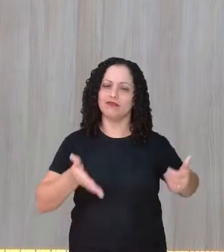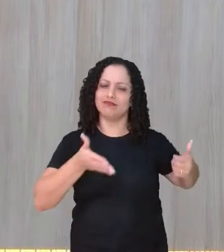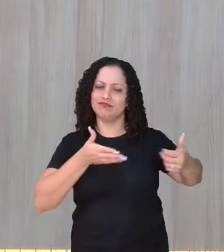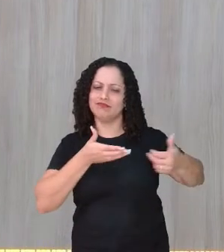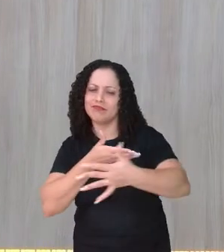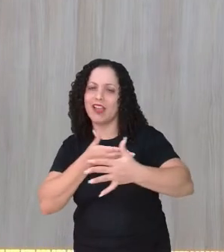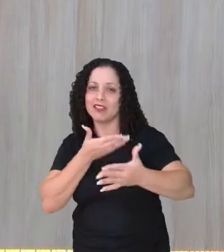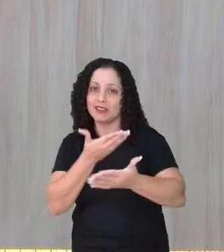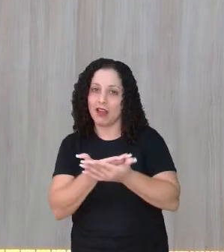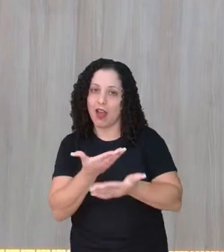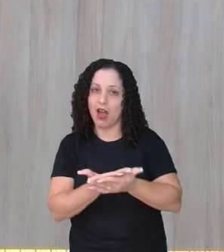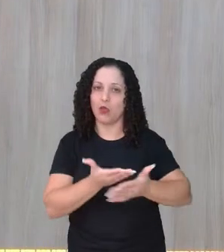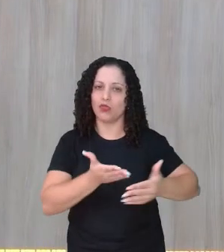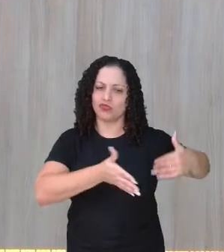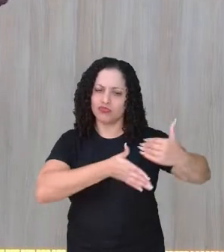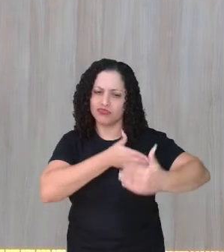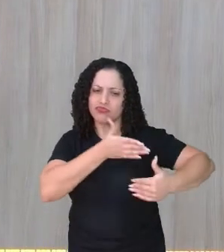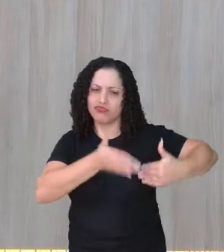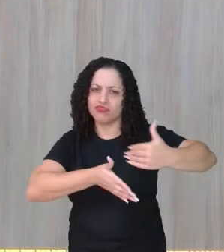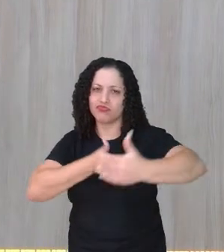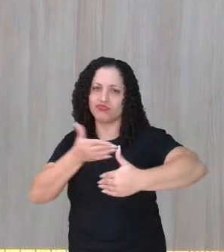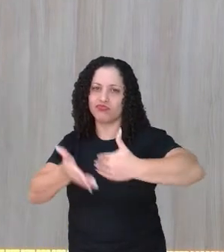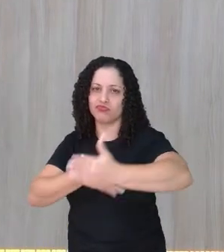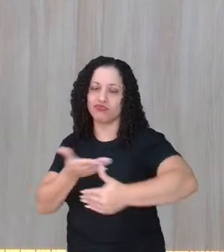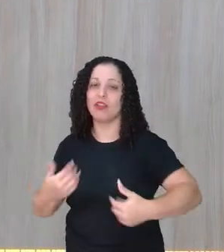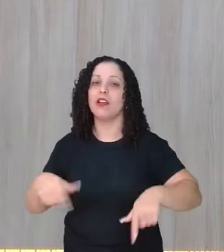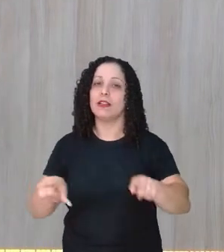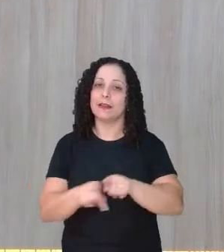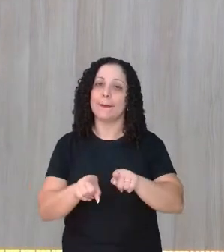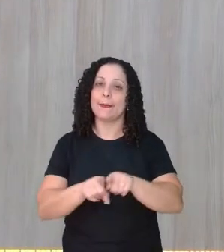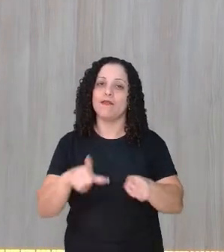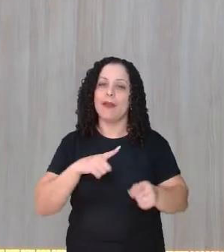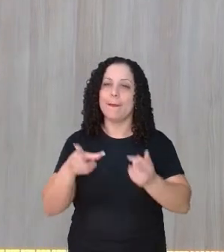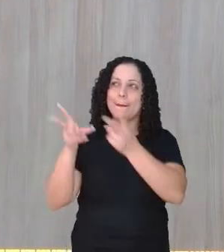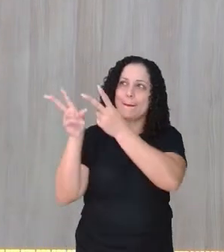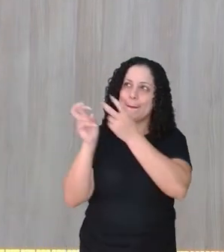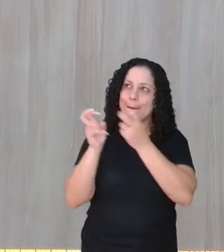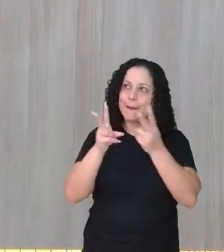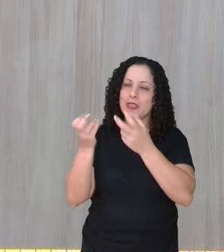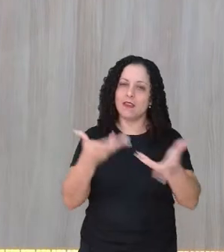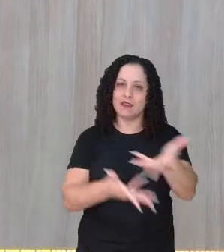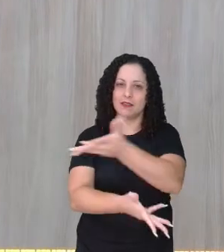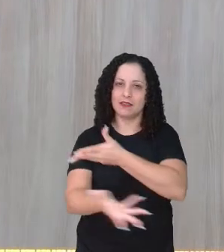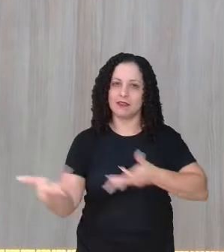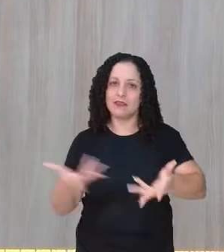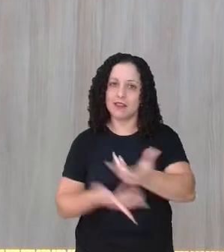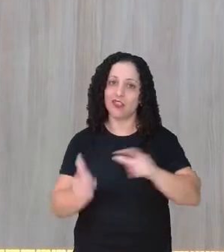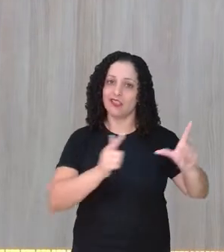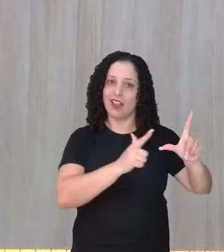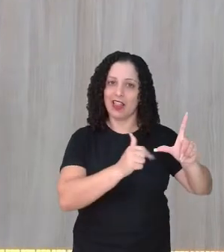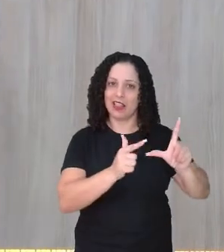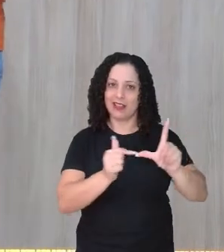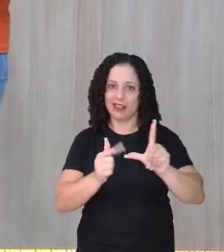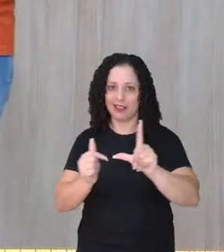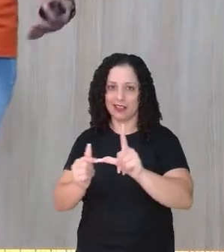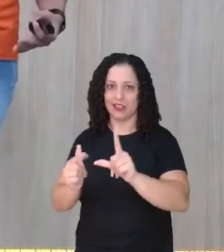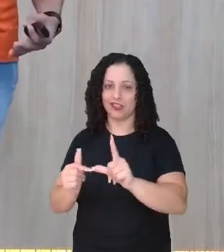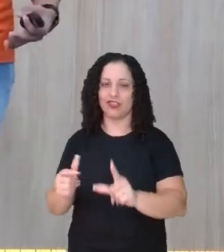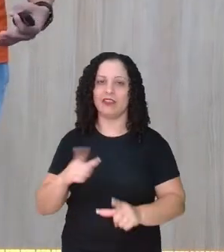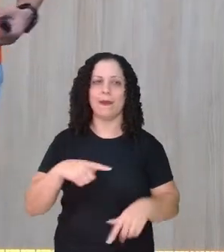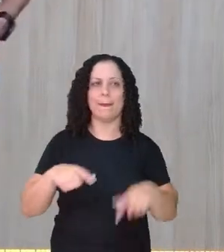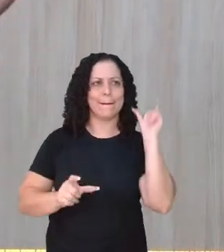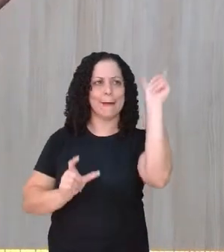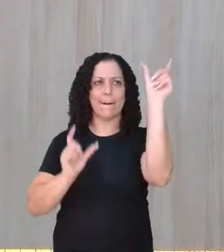com o passar das séries também, que a gente vai começar a associar essas letras a determinados